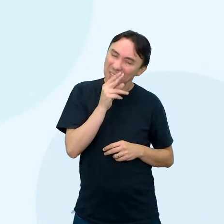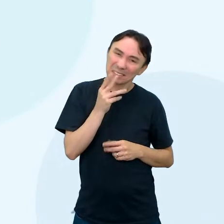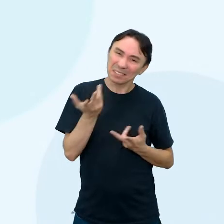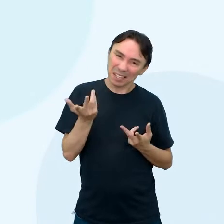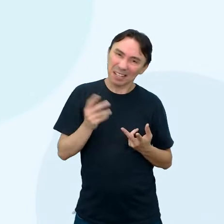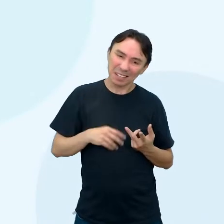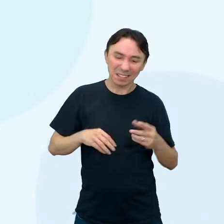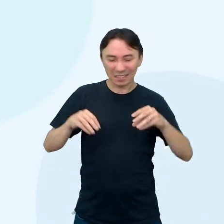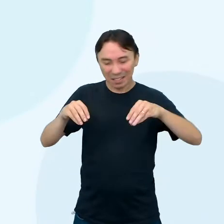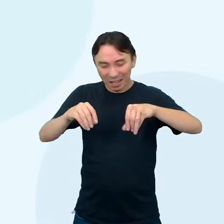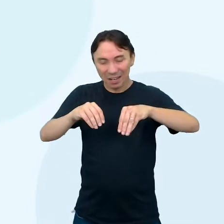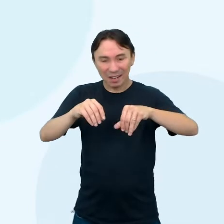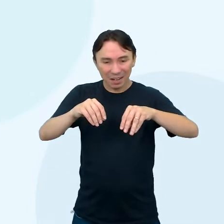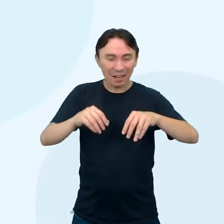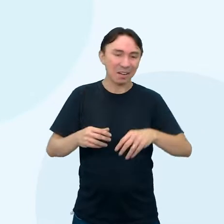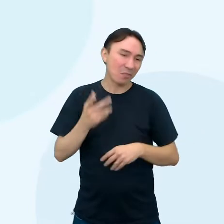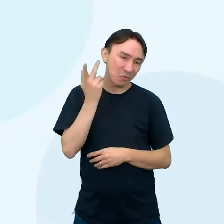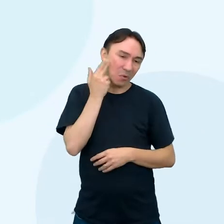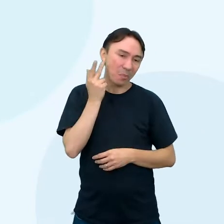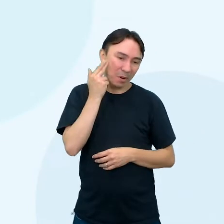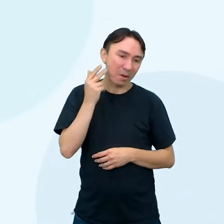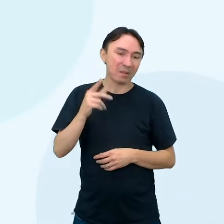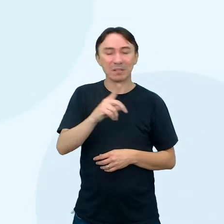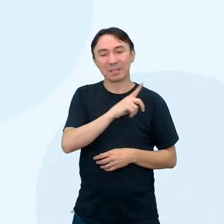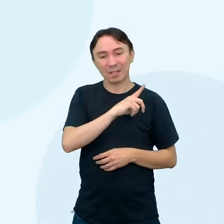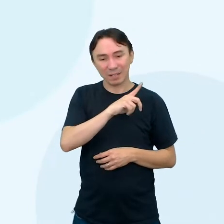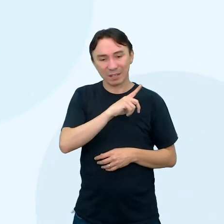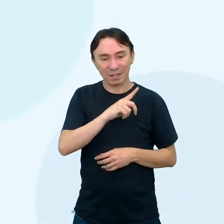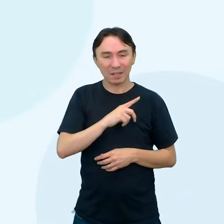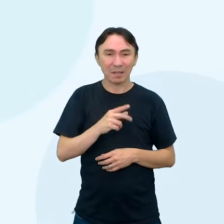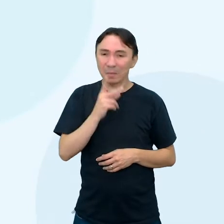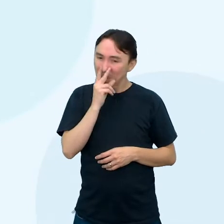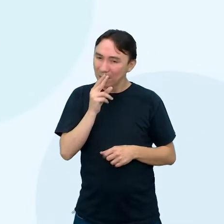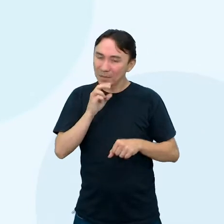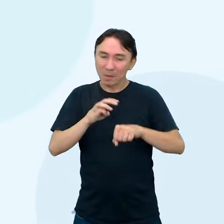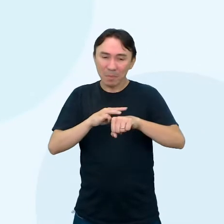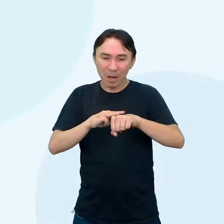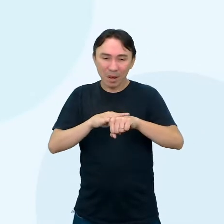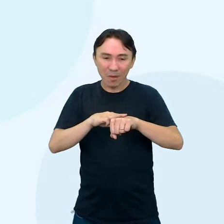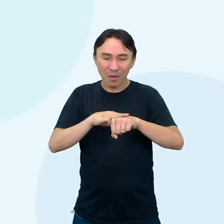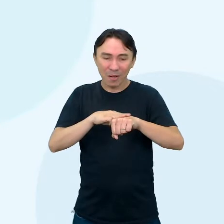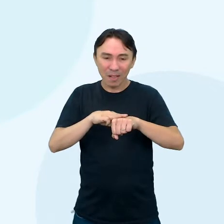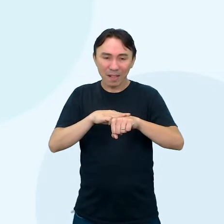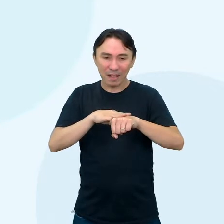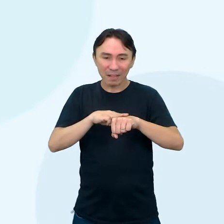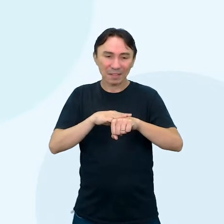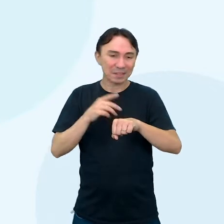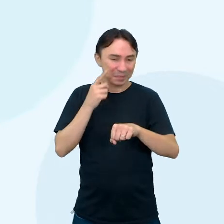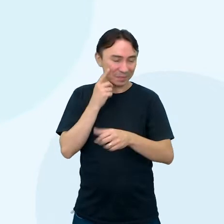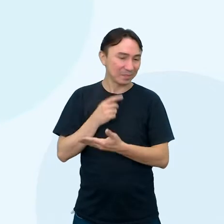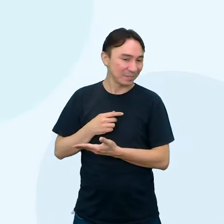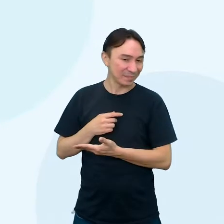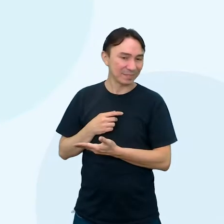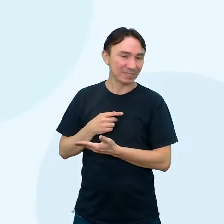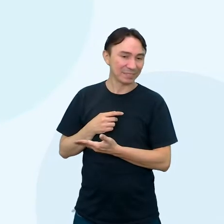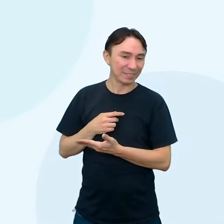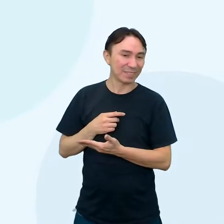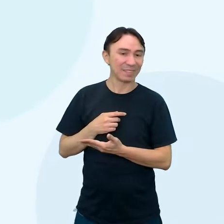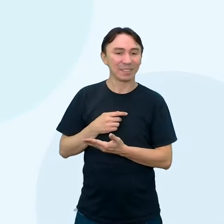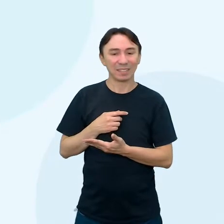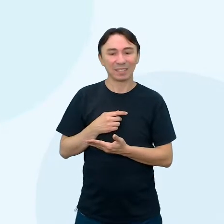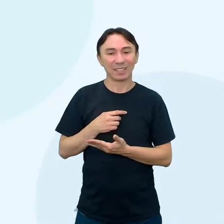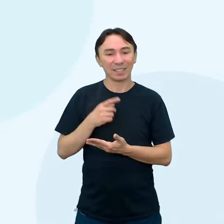né? Mais o amarronzado, na figura do meio, né? Na foto do meio, a gente já vê mais um solo